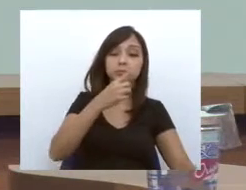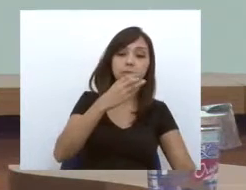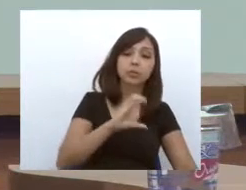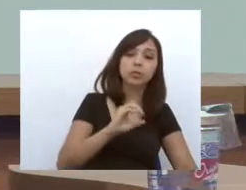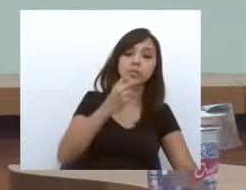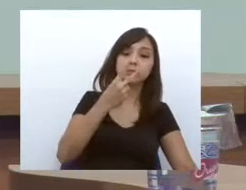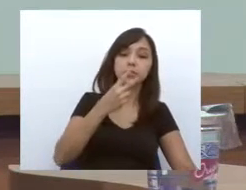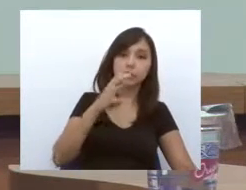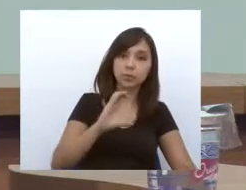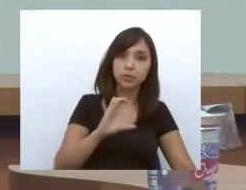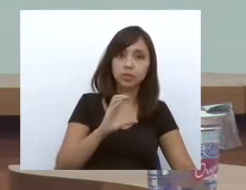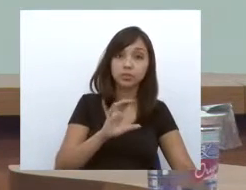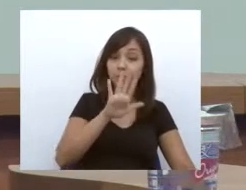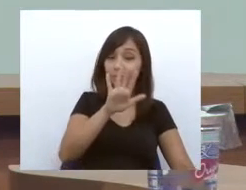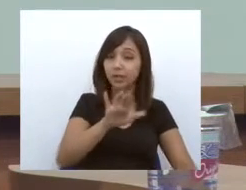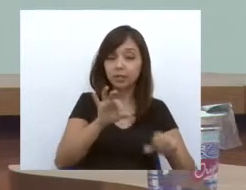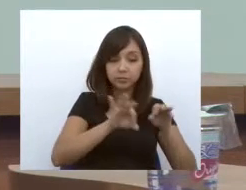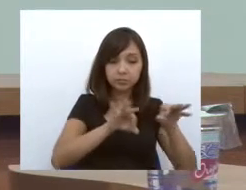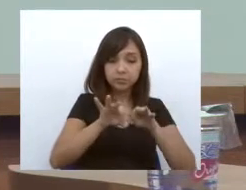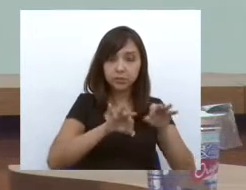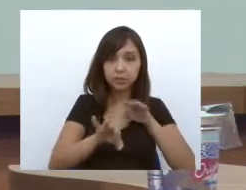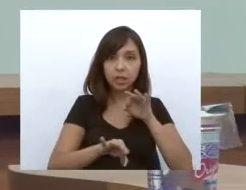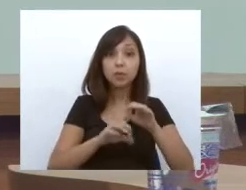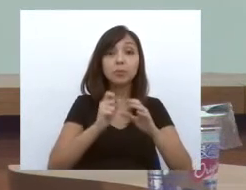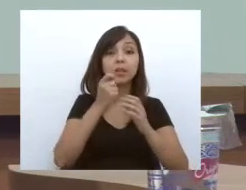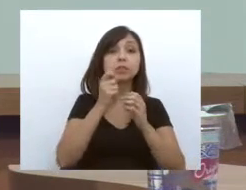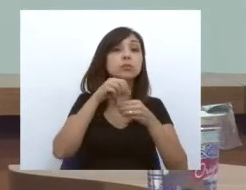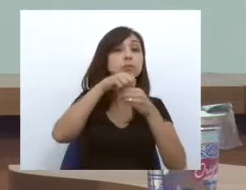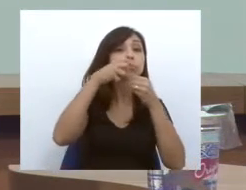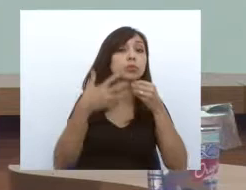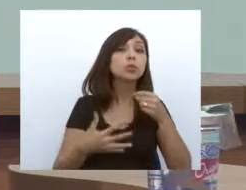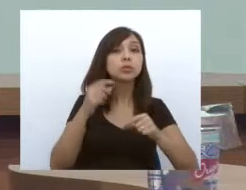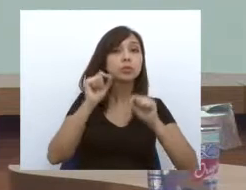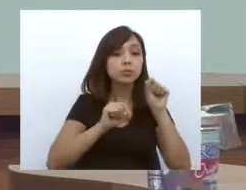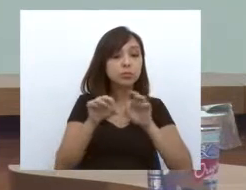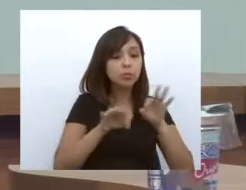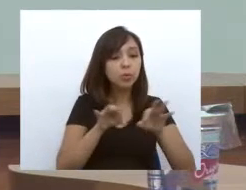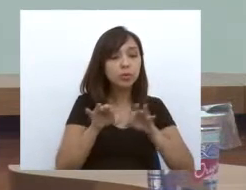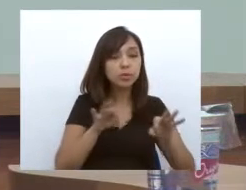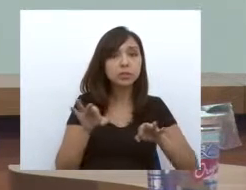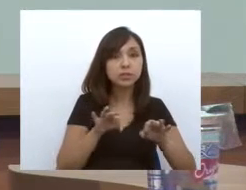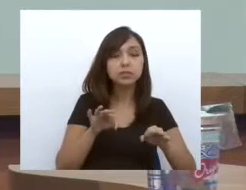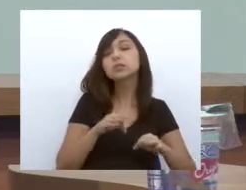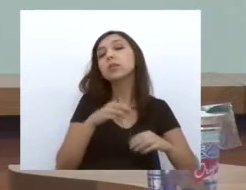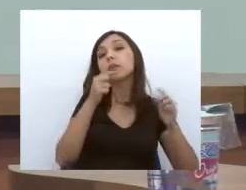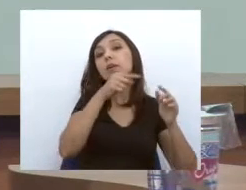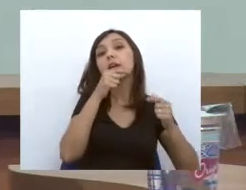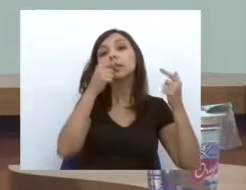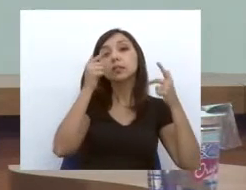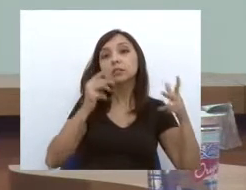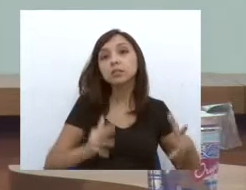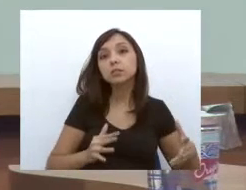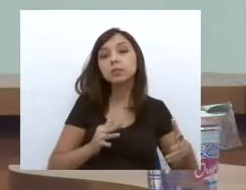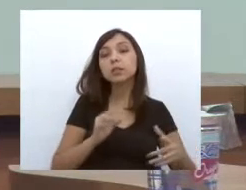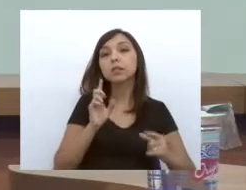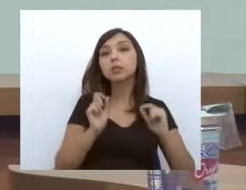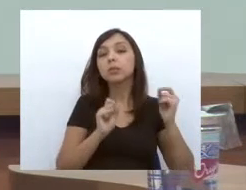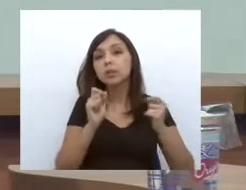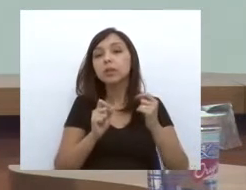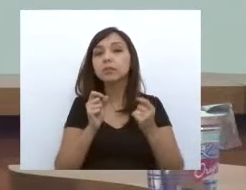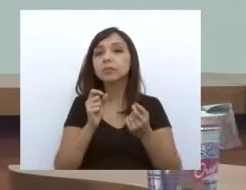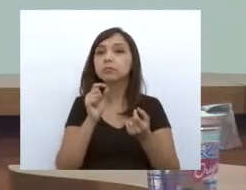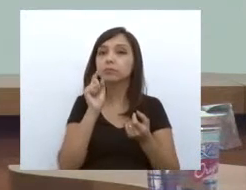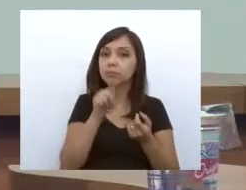entanto, ao detalhar qual é o conteúdo dessa reorganização, ela se baseia na